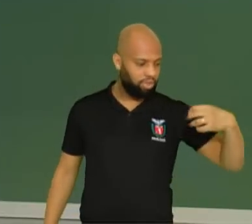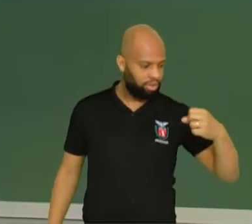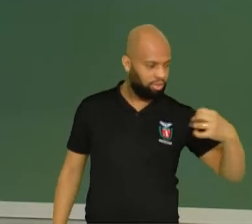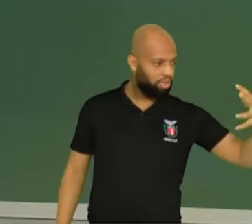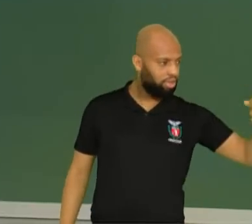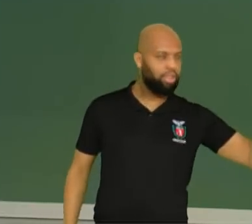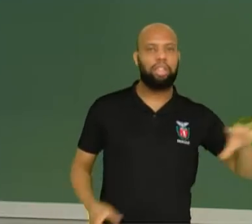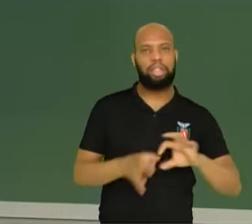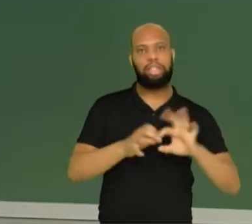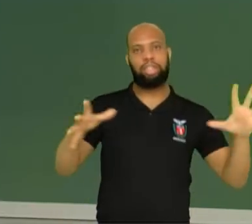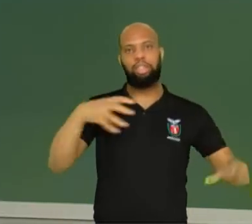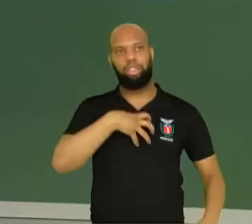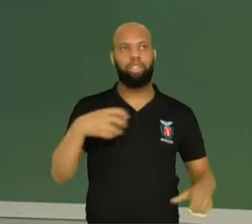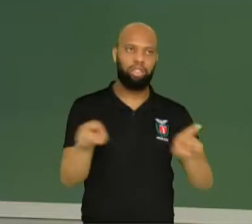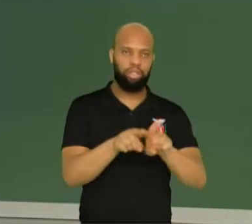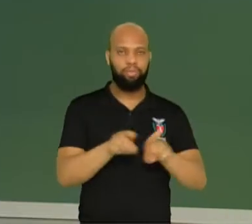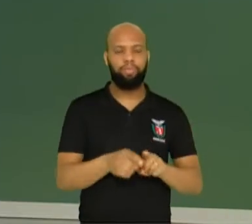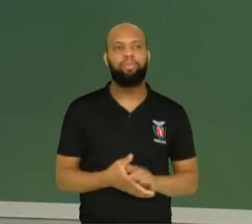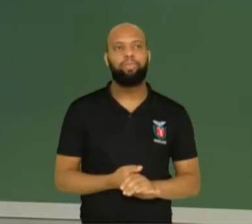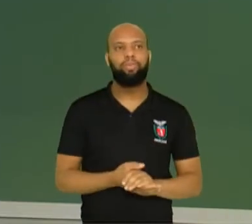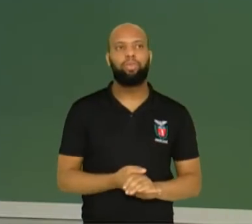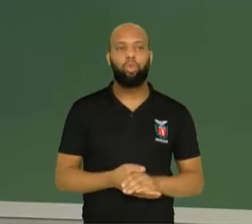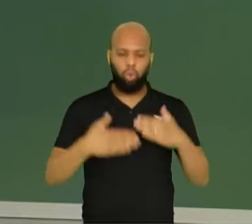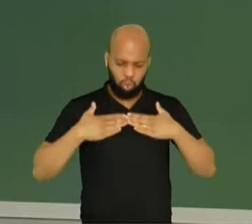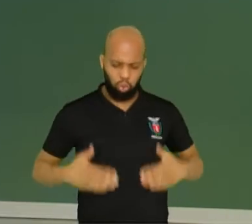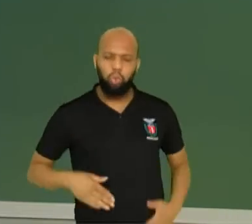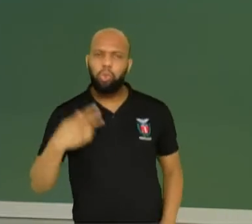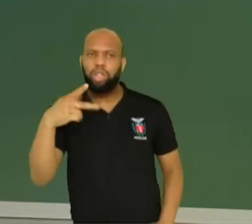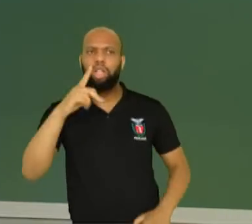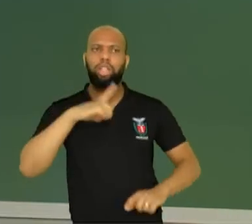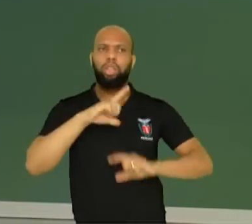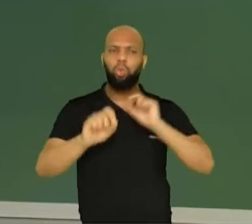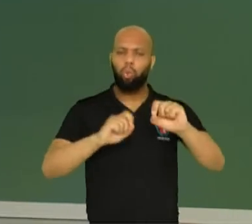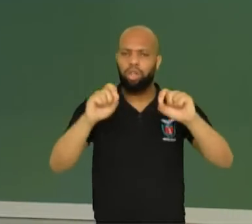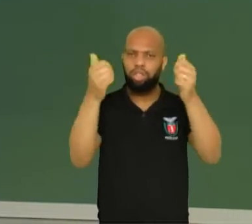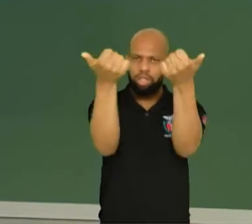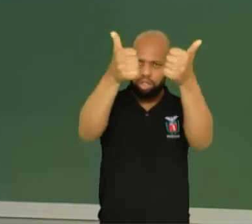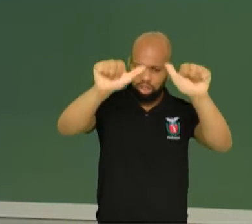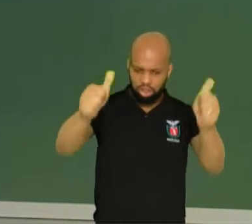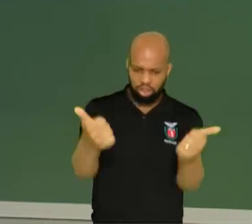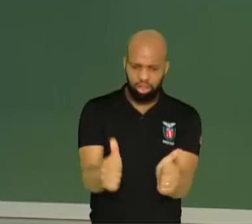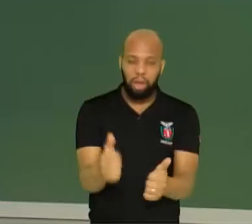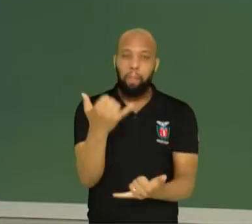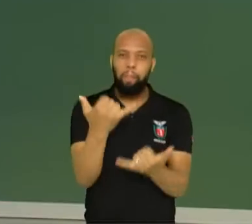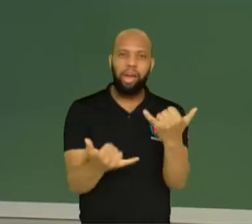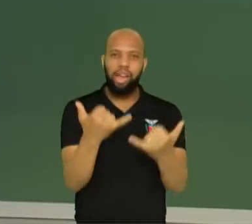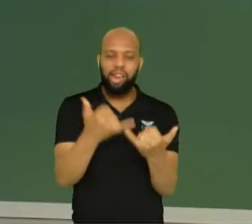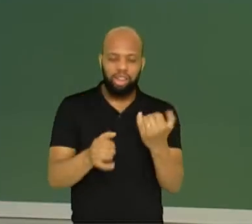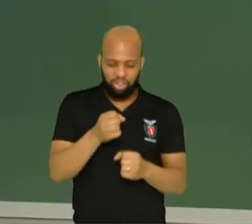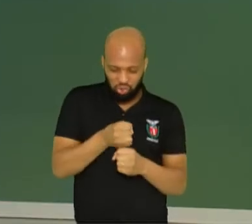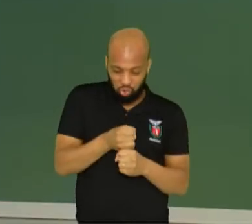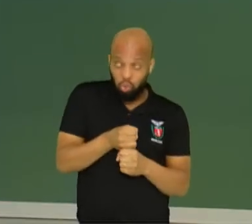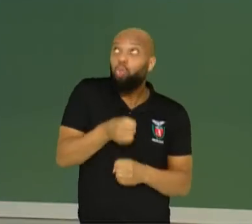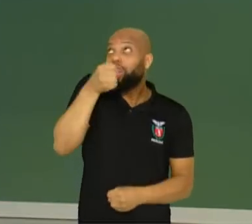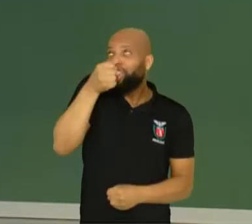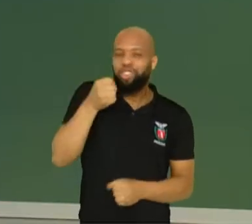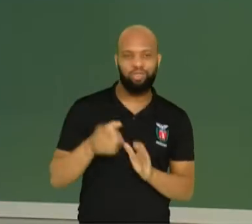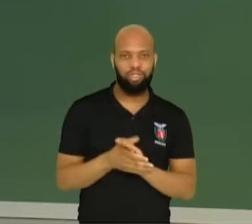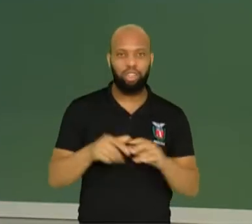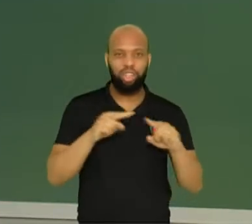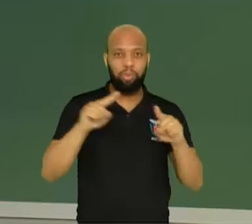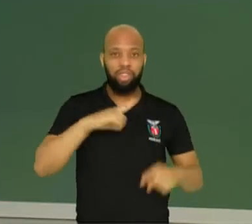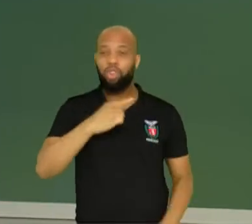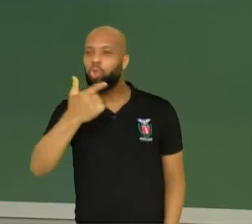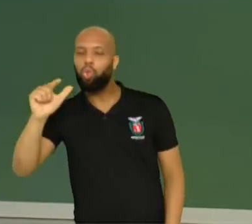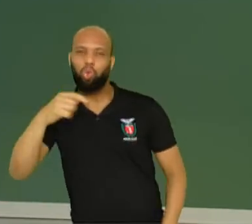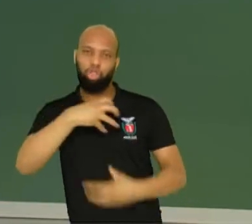livre, então, como a gente pode chamar. E o corpo geralmente tem um formato de guarda-chuva, mas você pode encontrar outros formatos